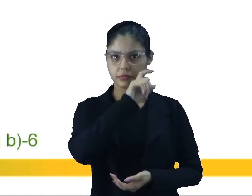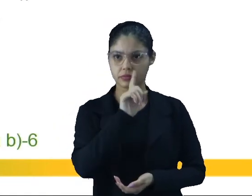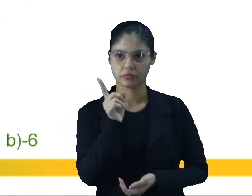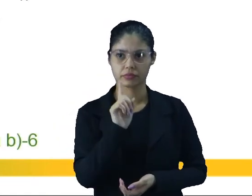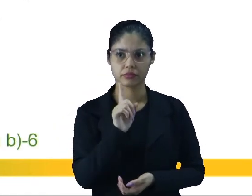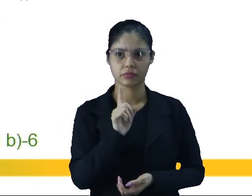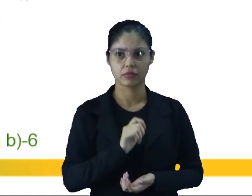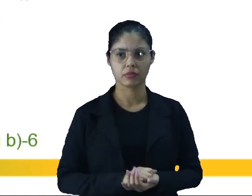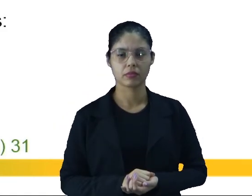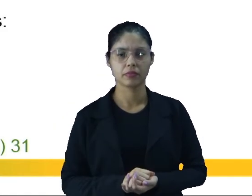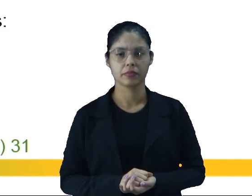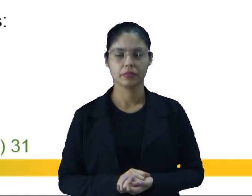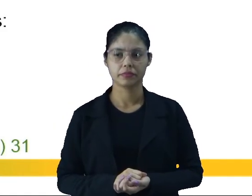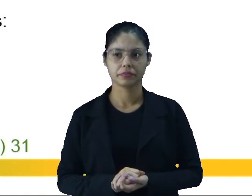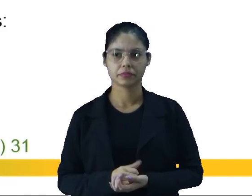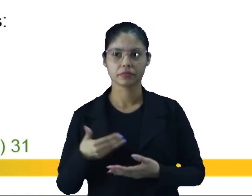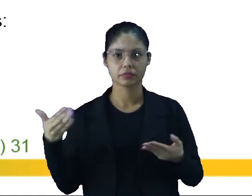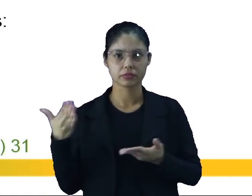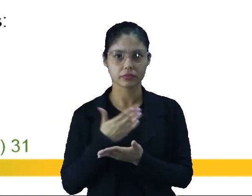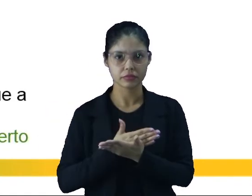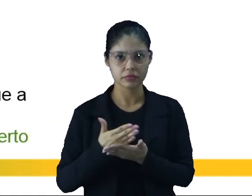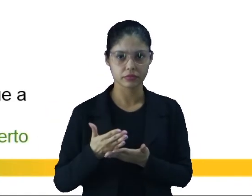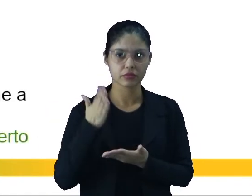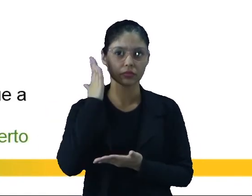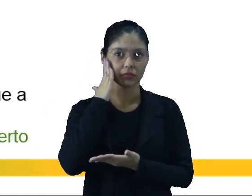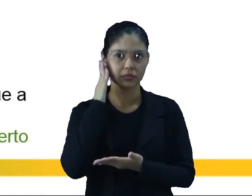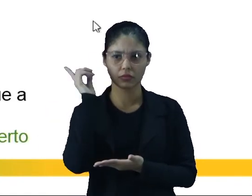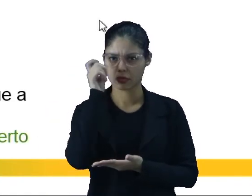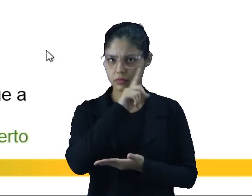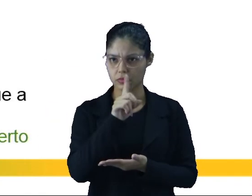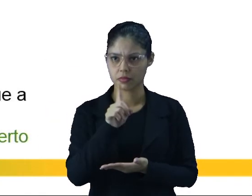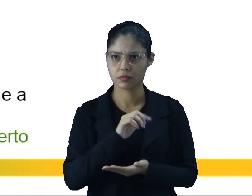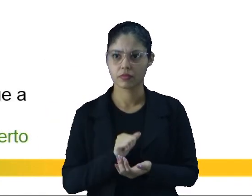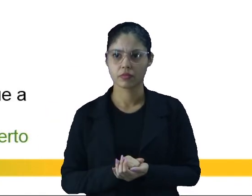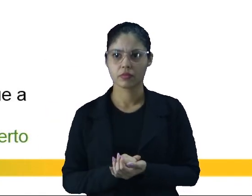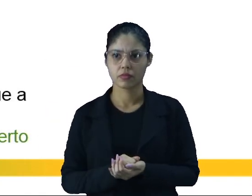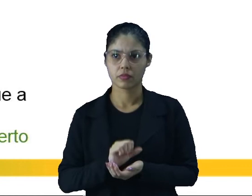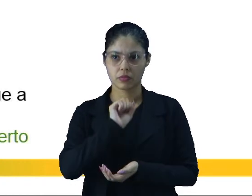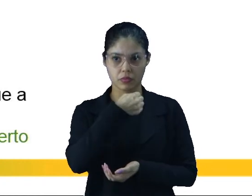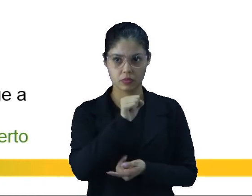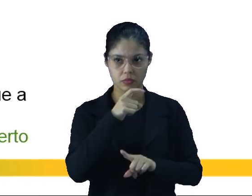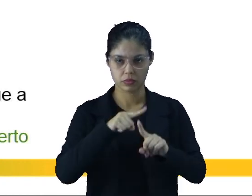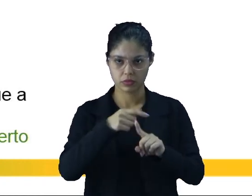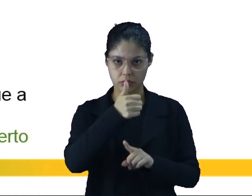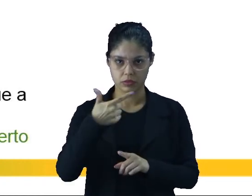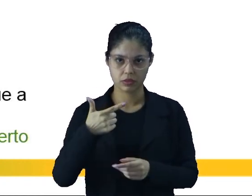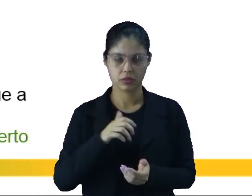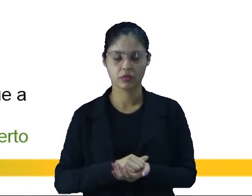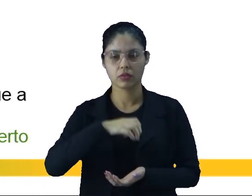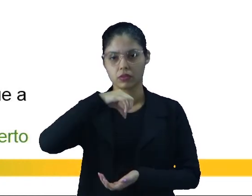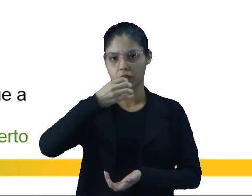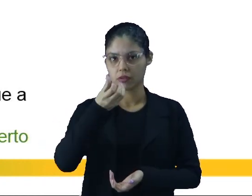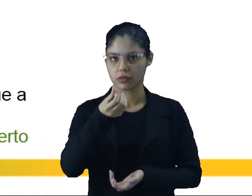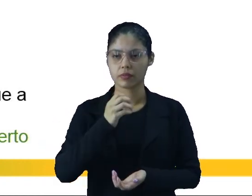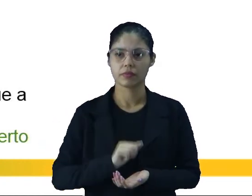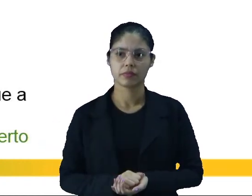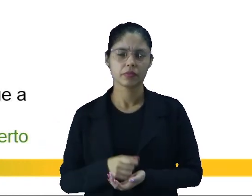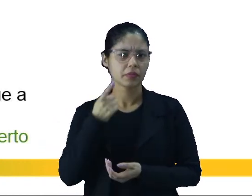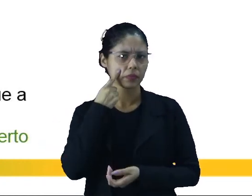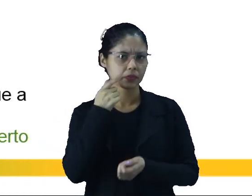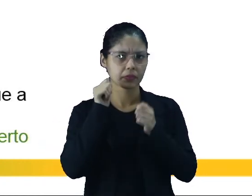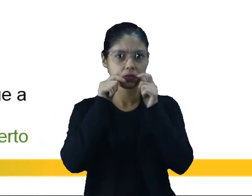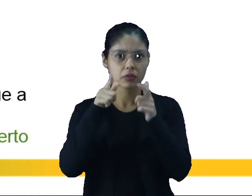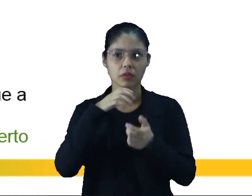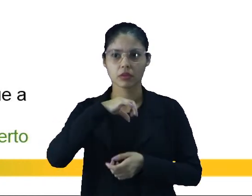difícil. E você vai começar a compreender que isso aí não está difícil. Então, eu vou pegar 8 vezes 12 dá 96. Presta